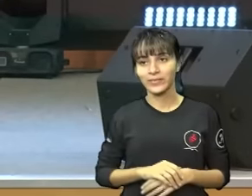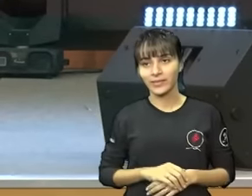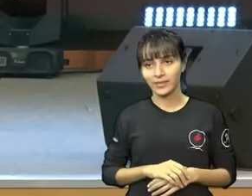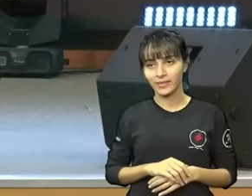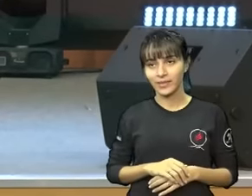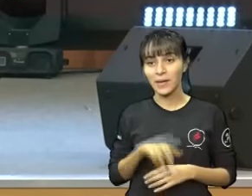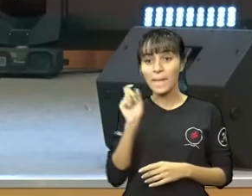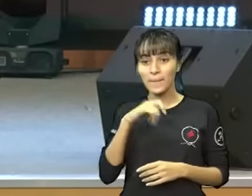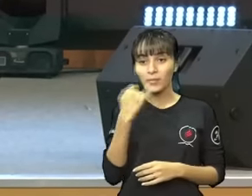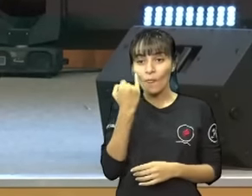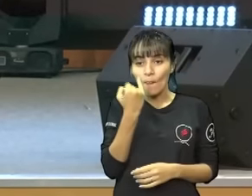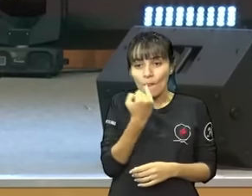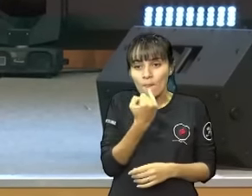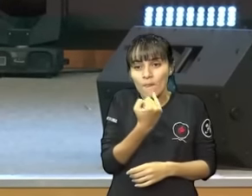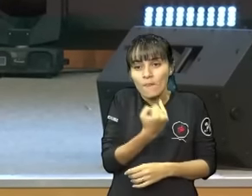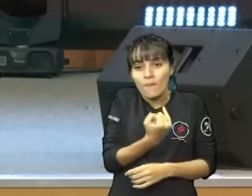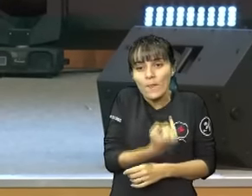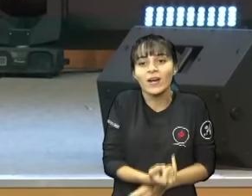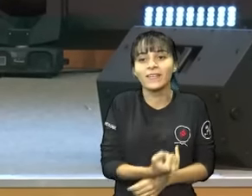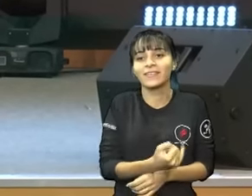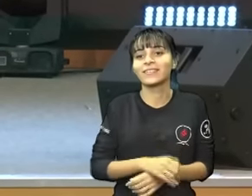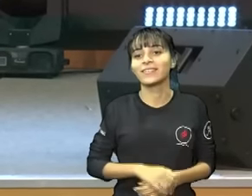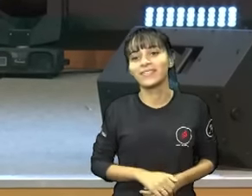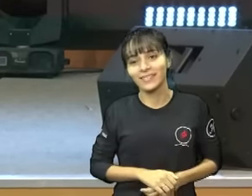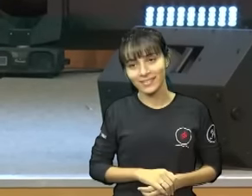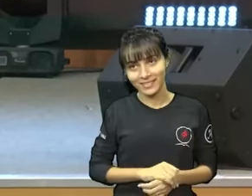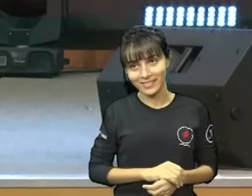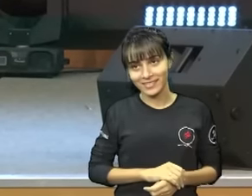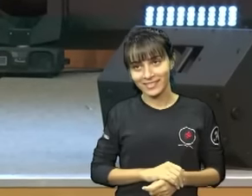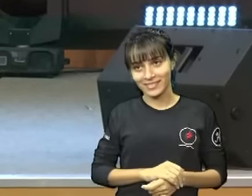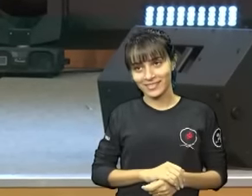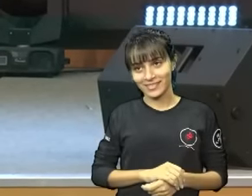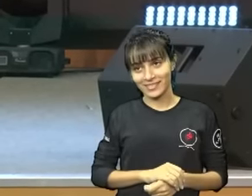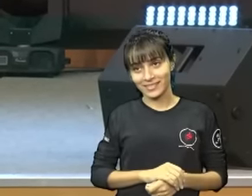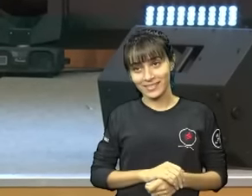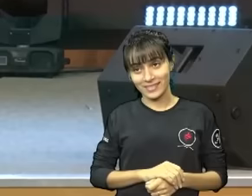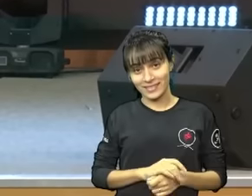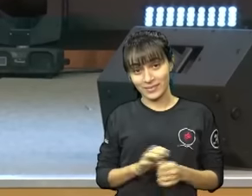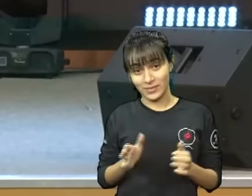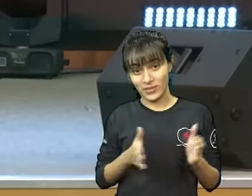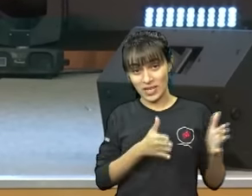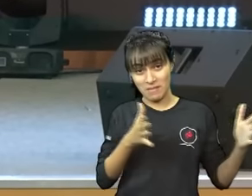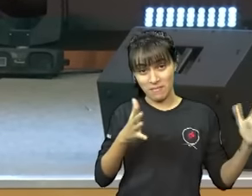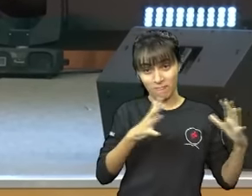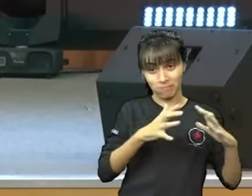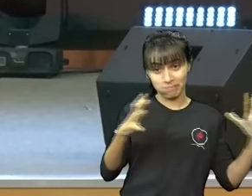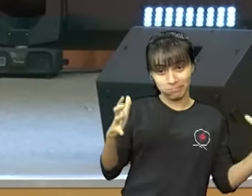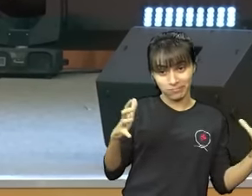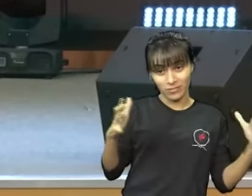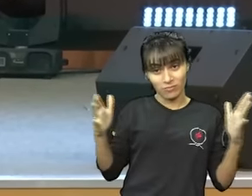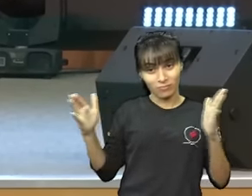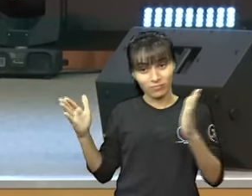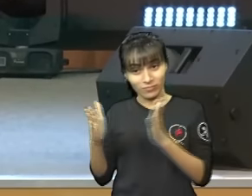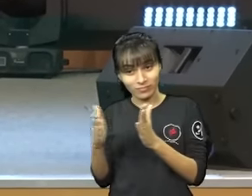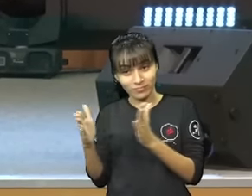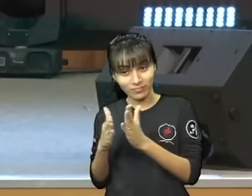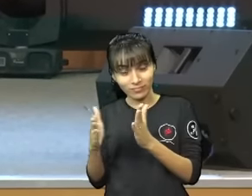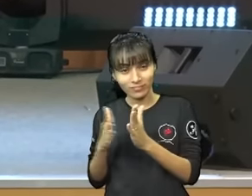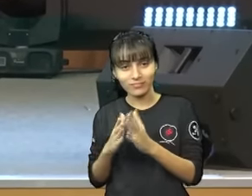pode ser Magrinho enxutinho É mas o caminho é largo ou Estreito